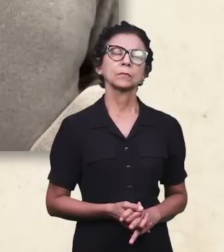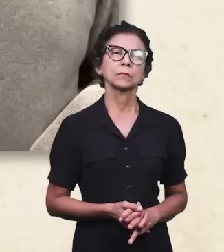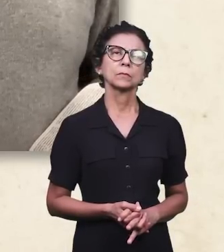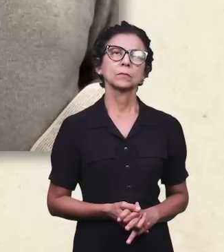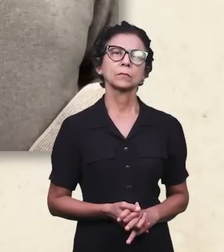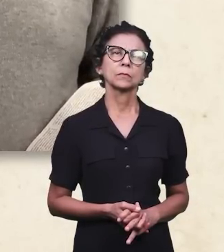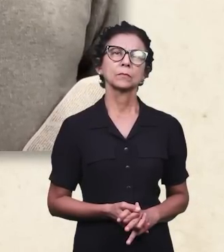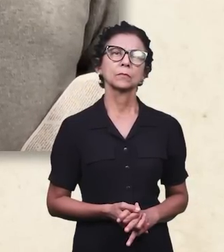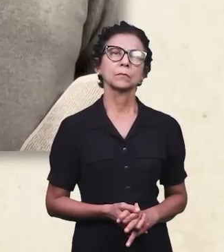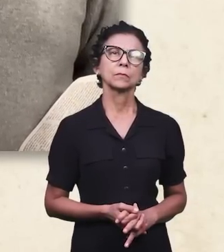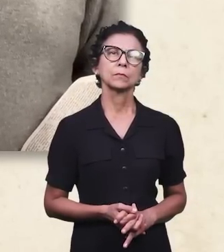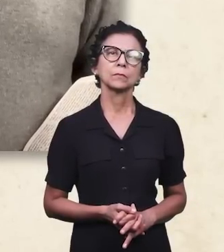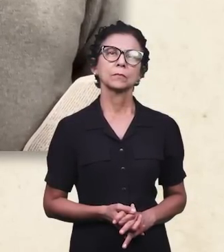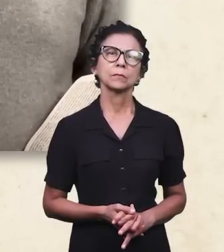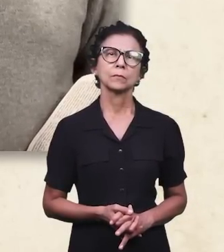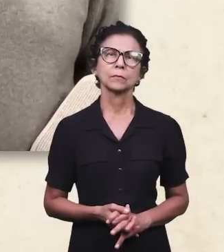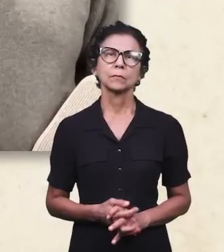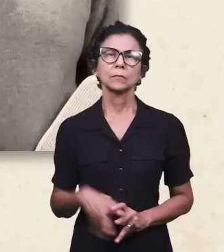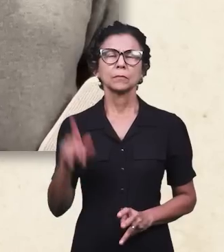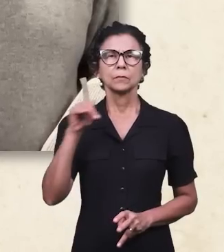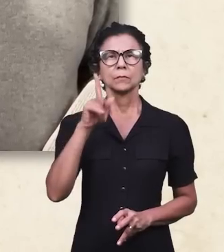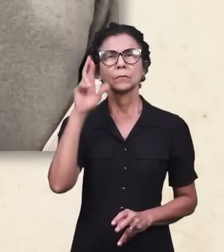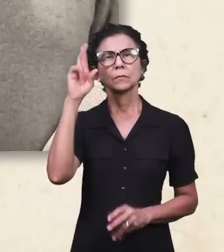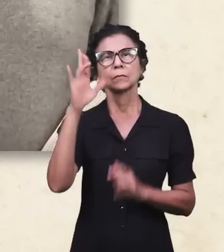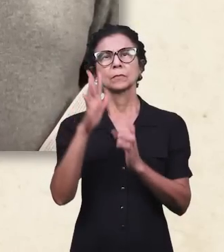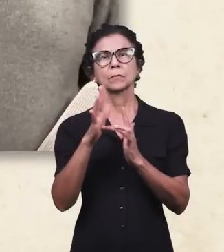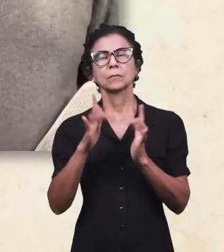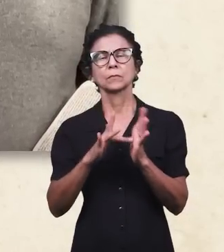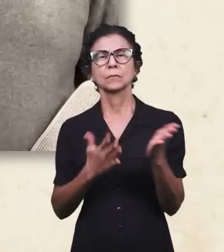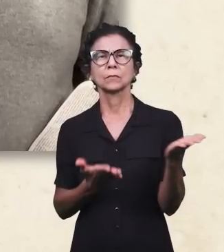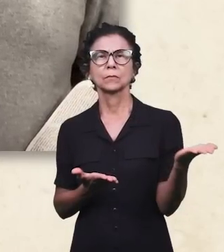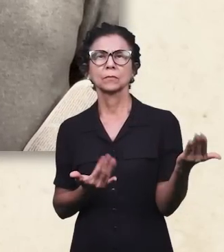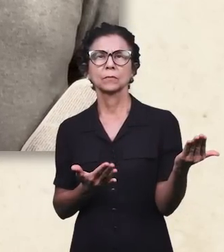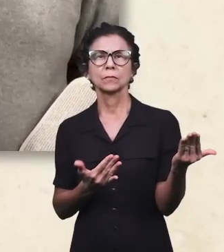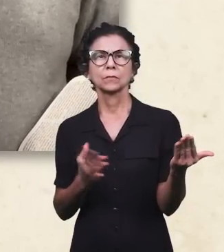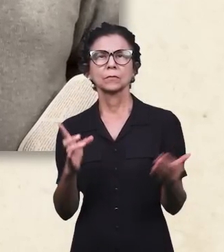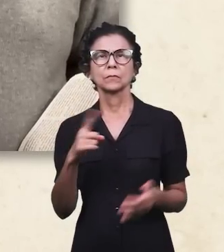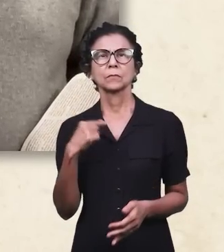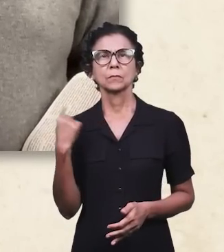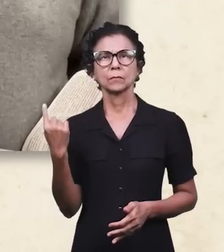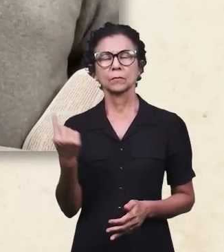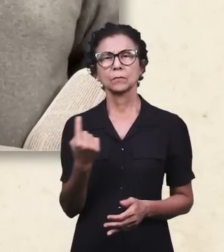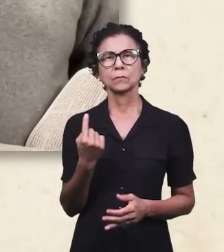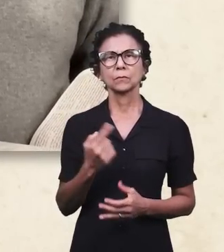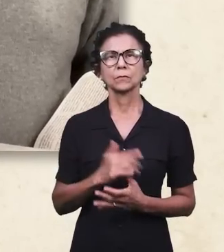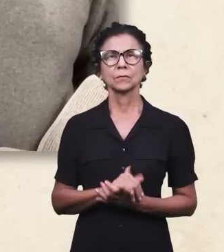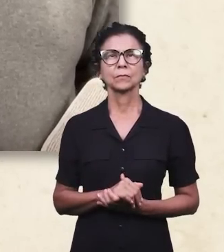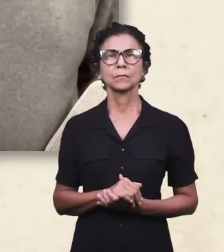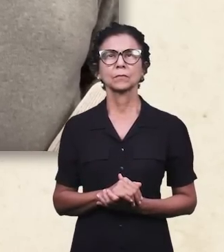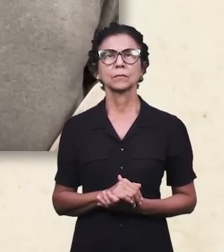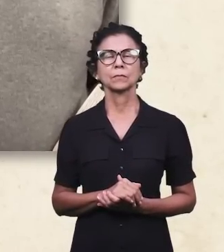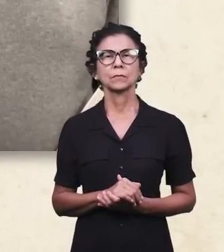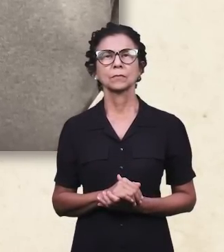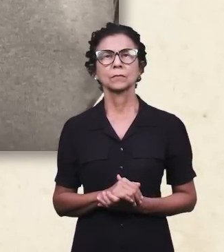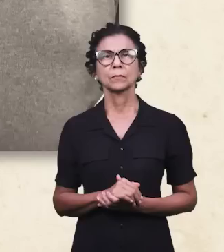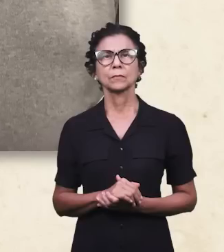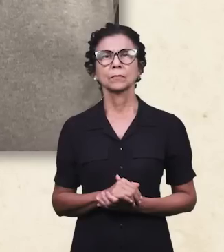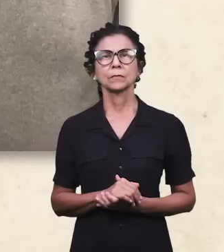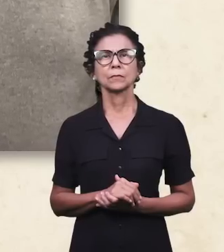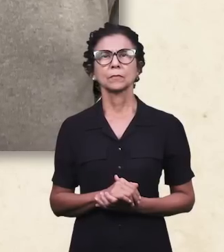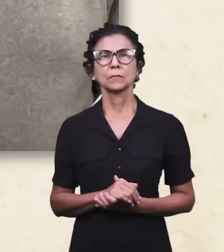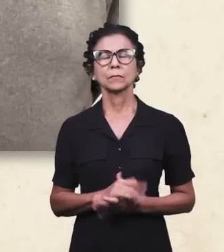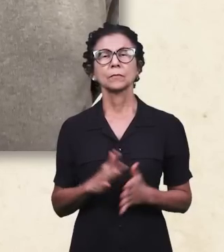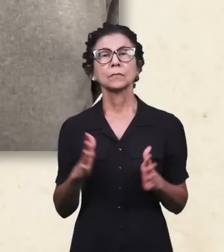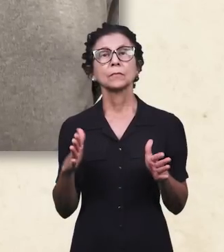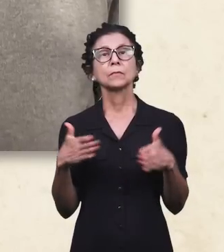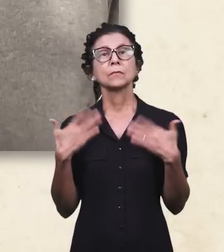A paz do Senhor Jesus, jovens, e a paz do Senhor a todos que nos assistem. É uma grande alegria estar